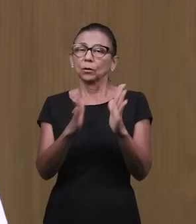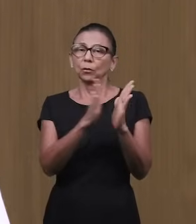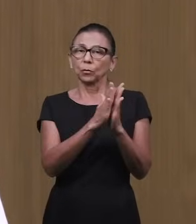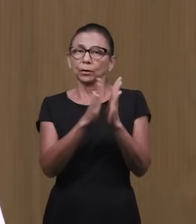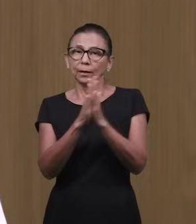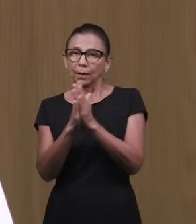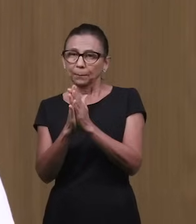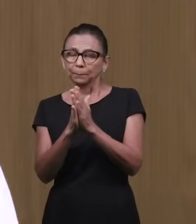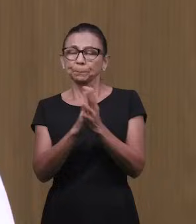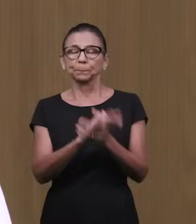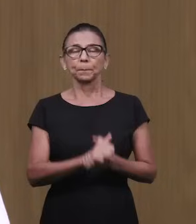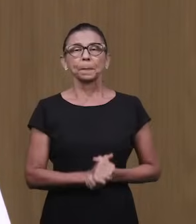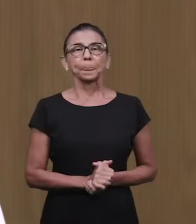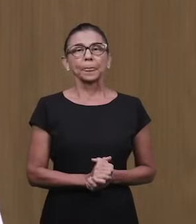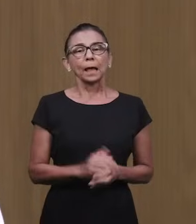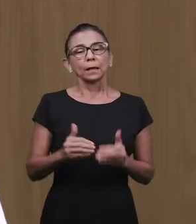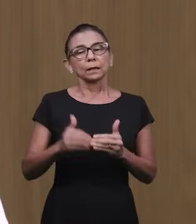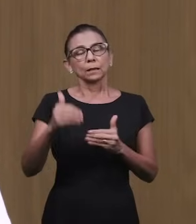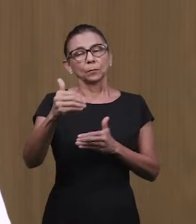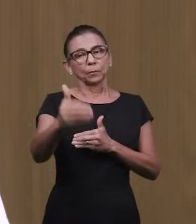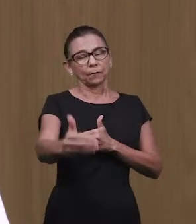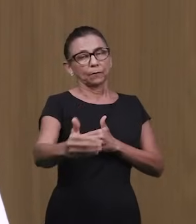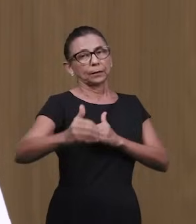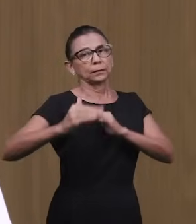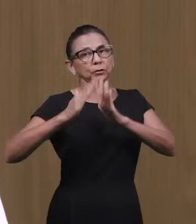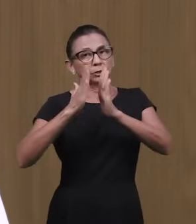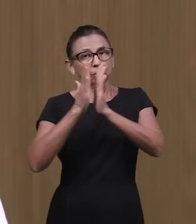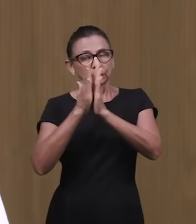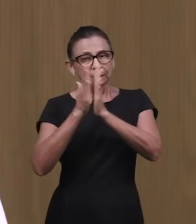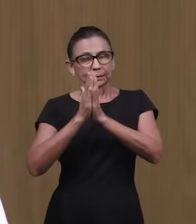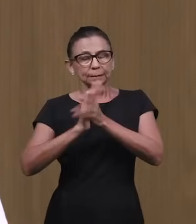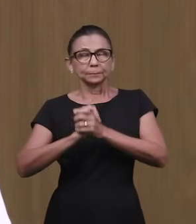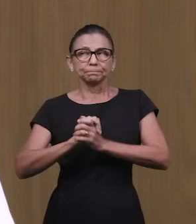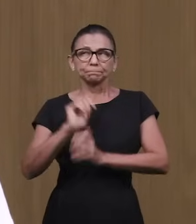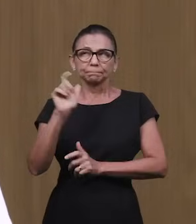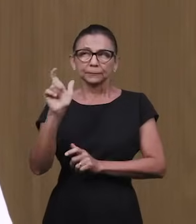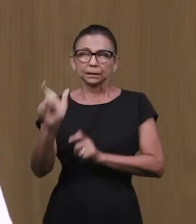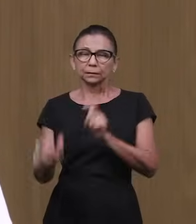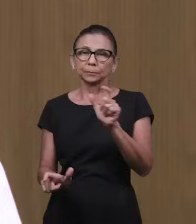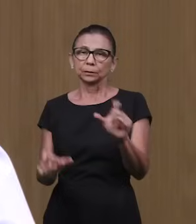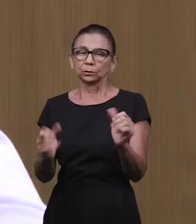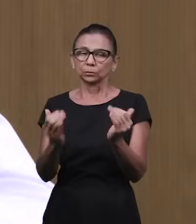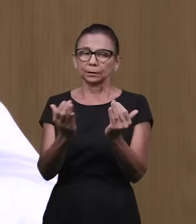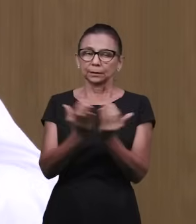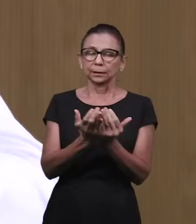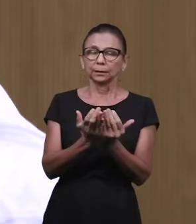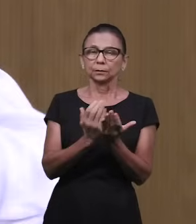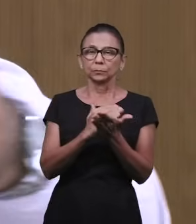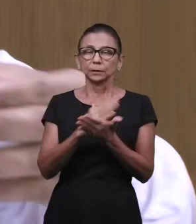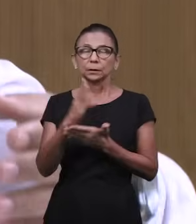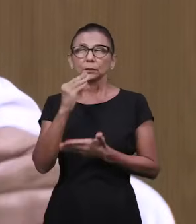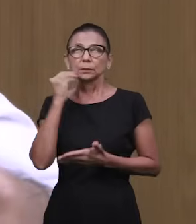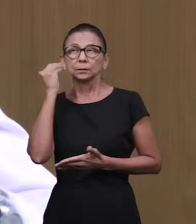com Deus. Mas também vale dizer que, além da oração, Lutero, passando